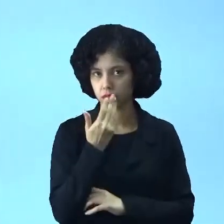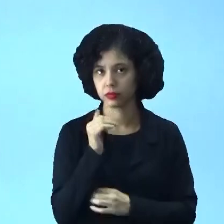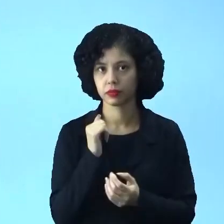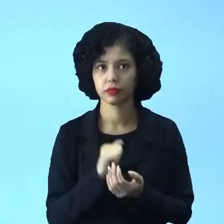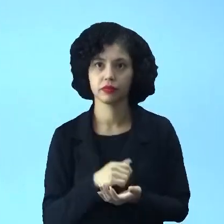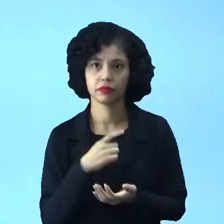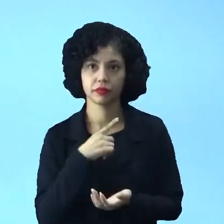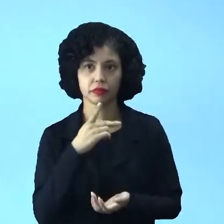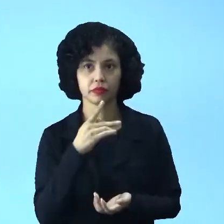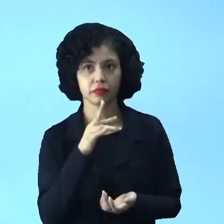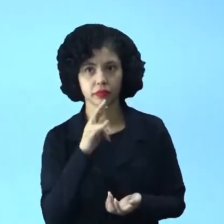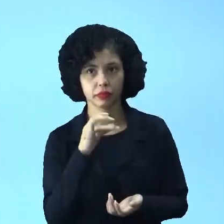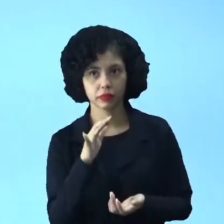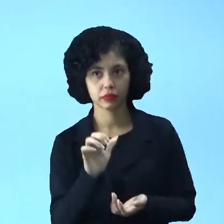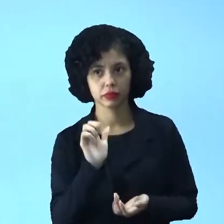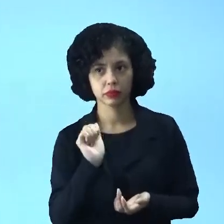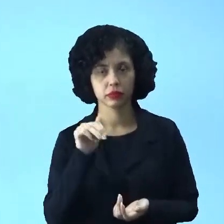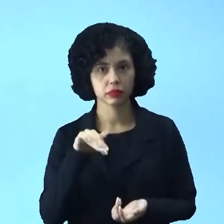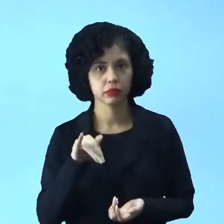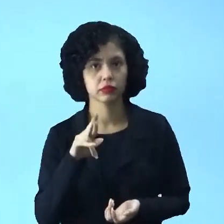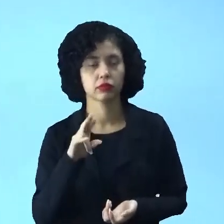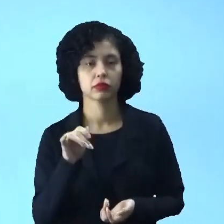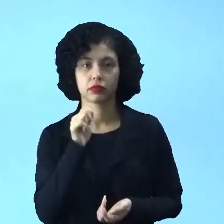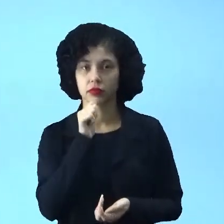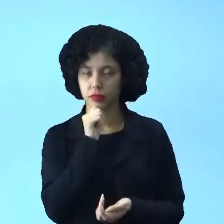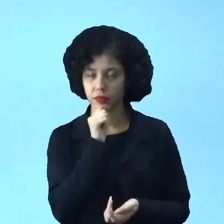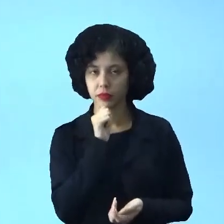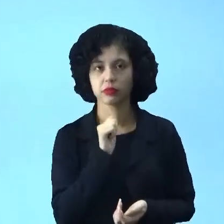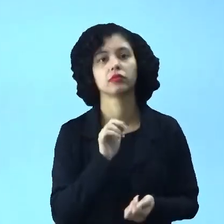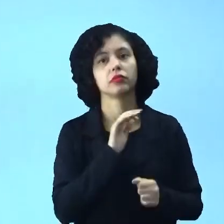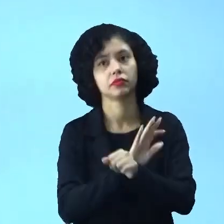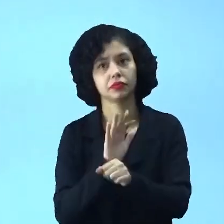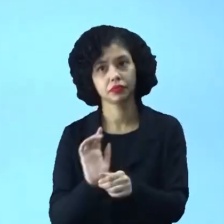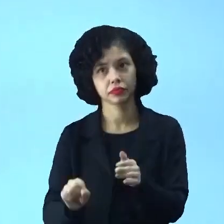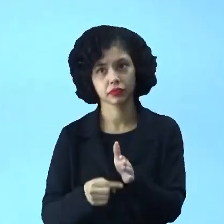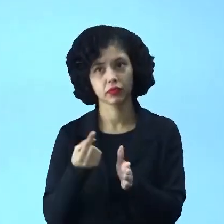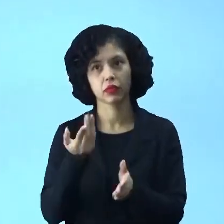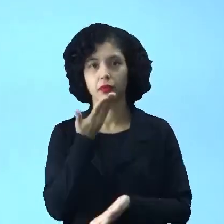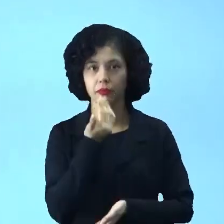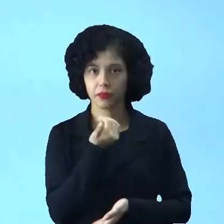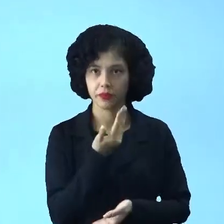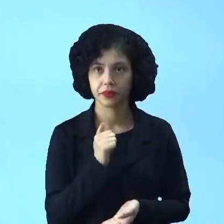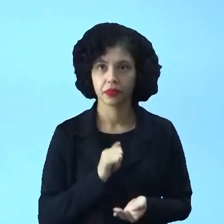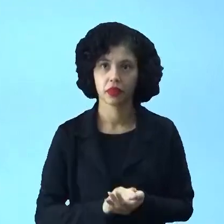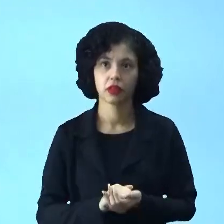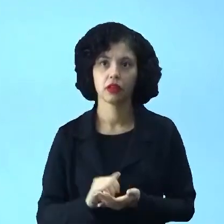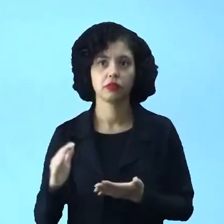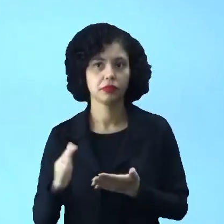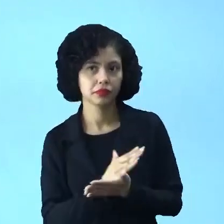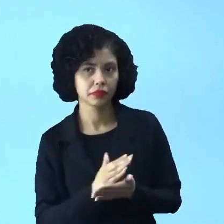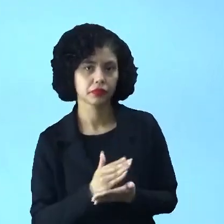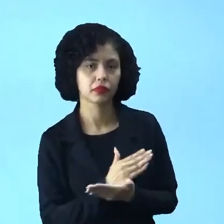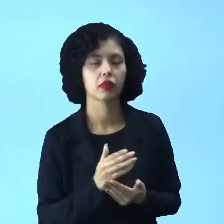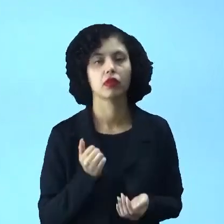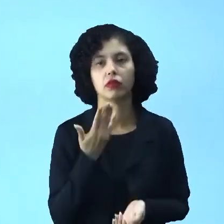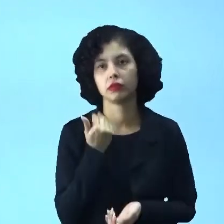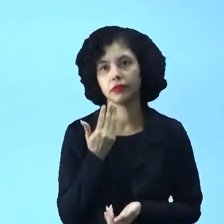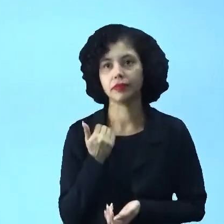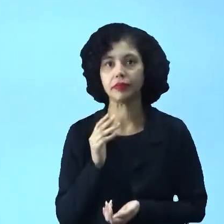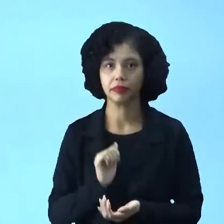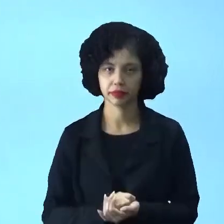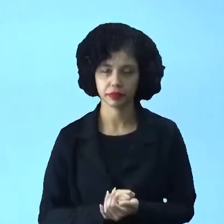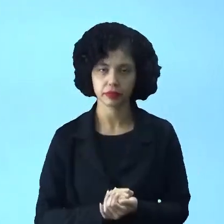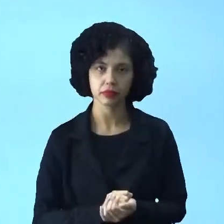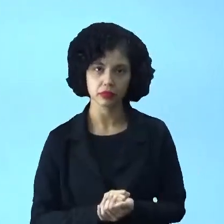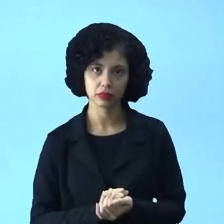a pitialina, ou amilase celular, que vai ajudar na primeira absorção ou digestão de algum alimento, né? Principalmente a questão